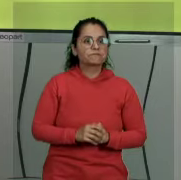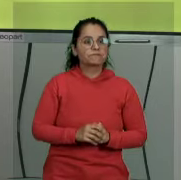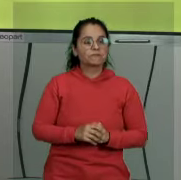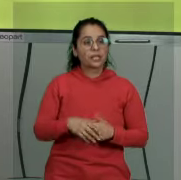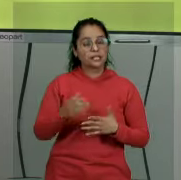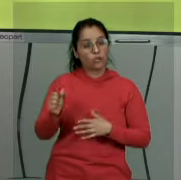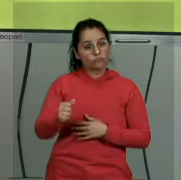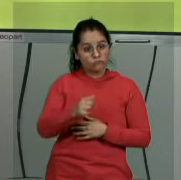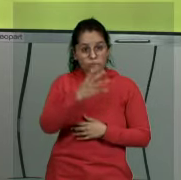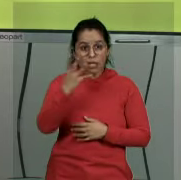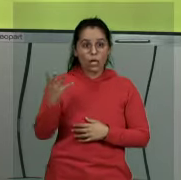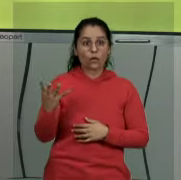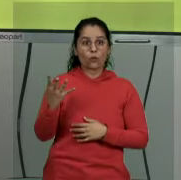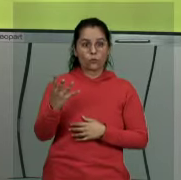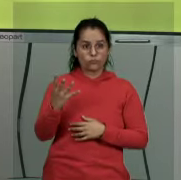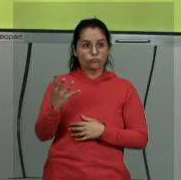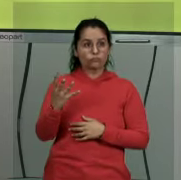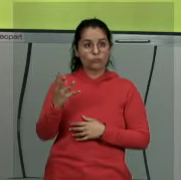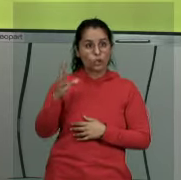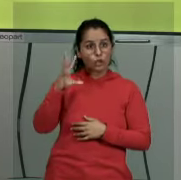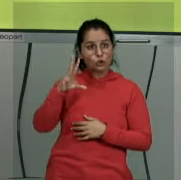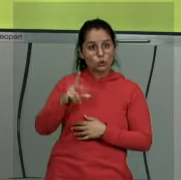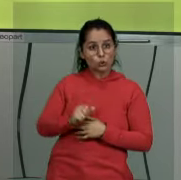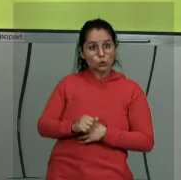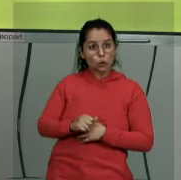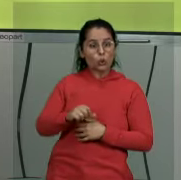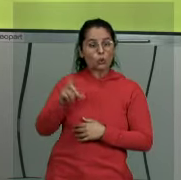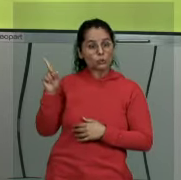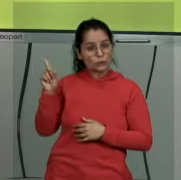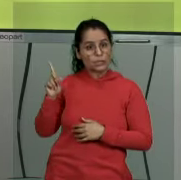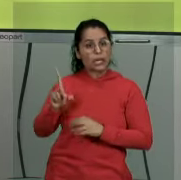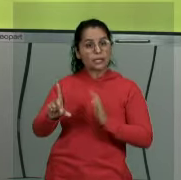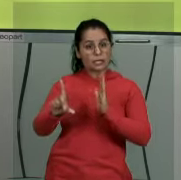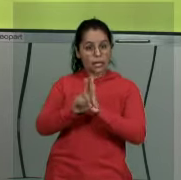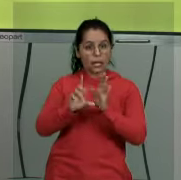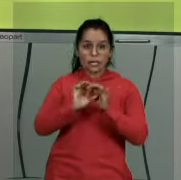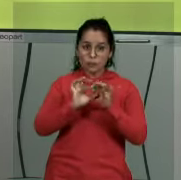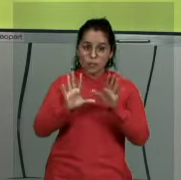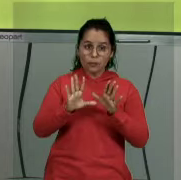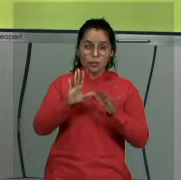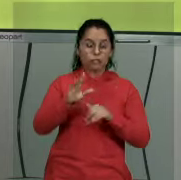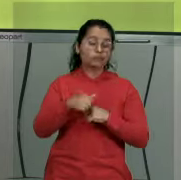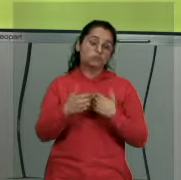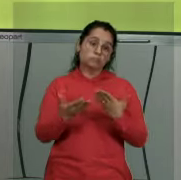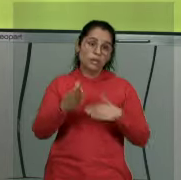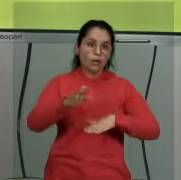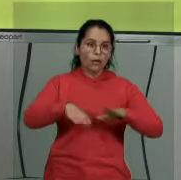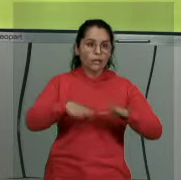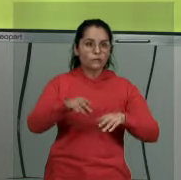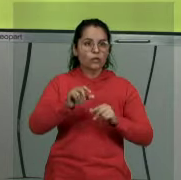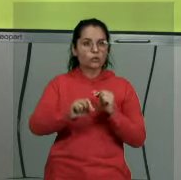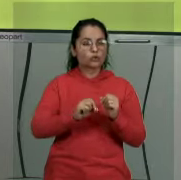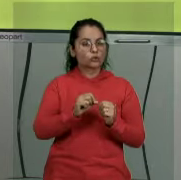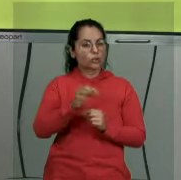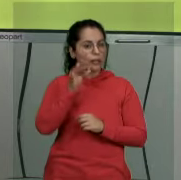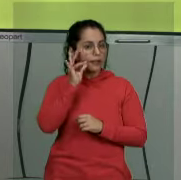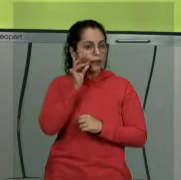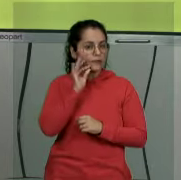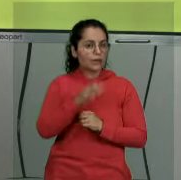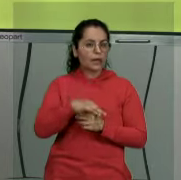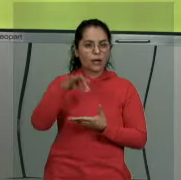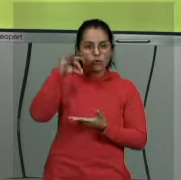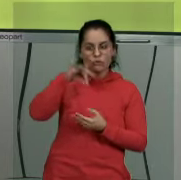aqui, na quantidade, né, dos lícitos aqui, né? De repente, um cafezinho,